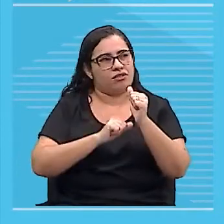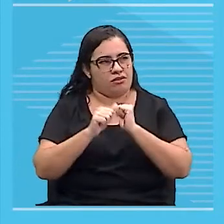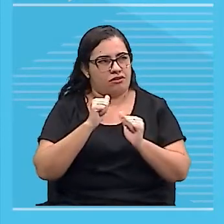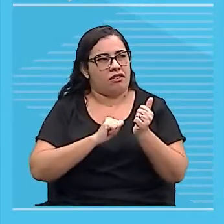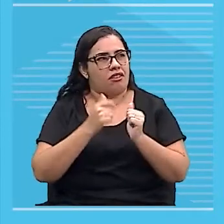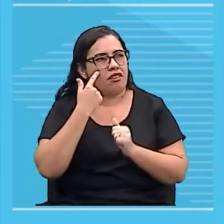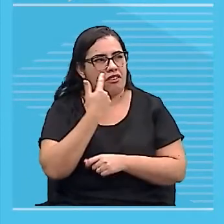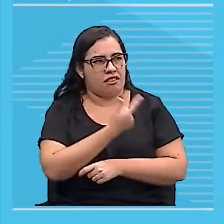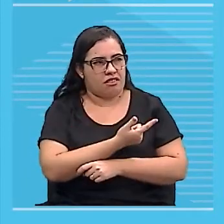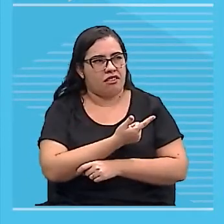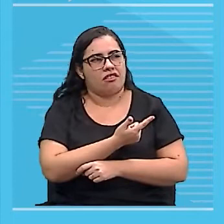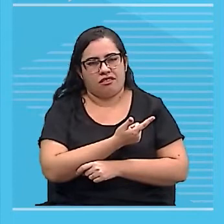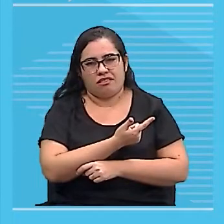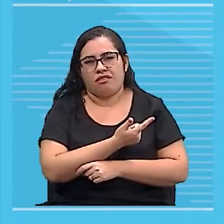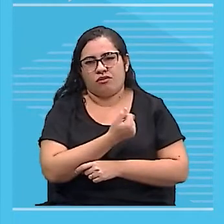ó.